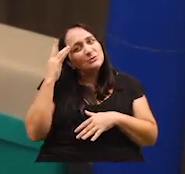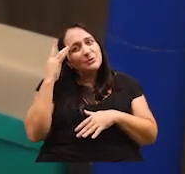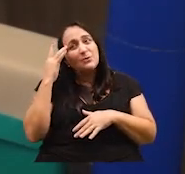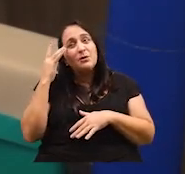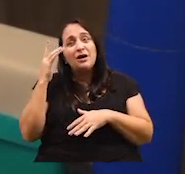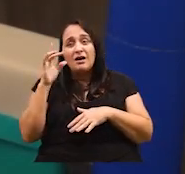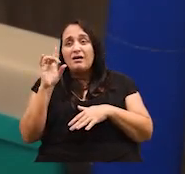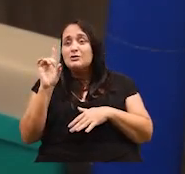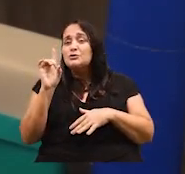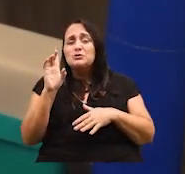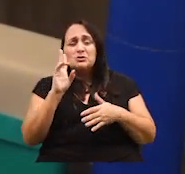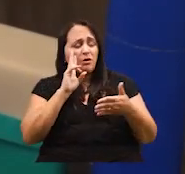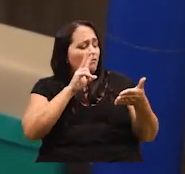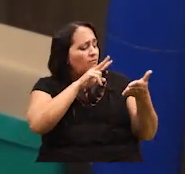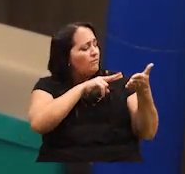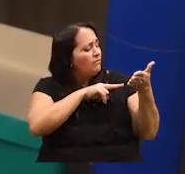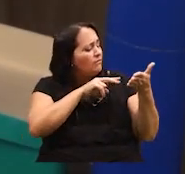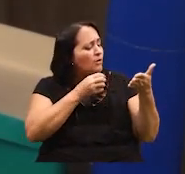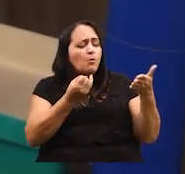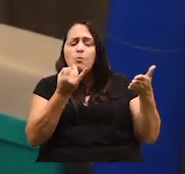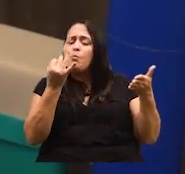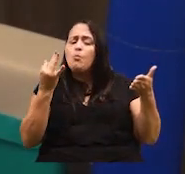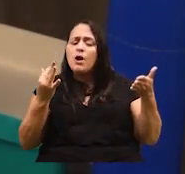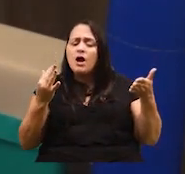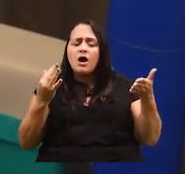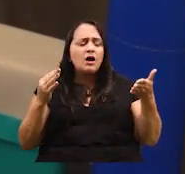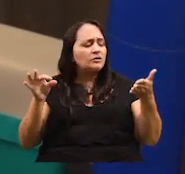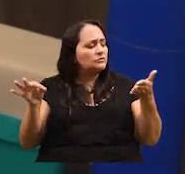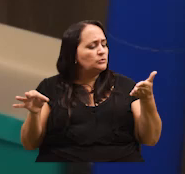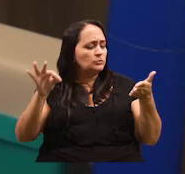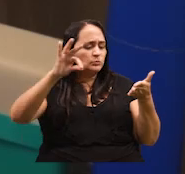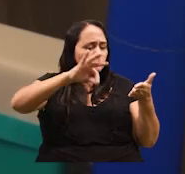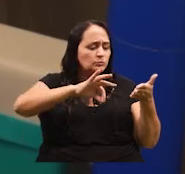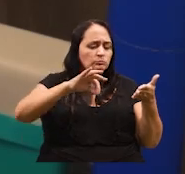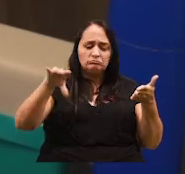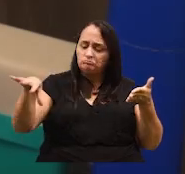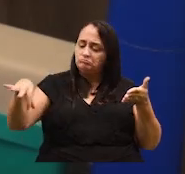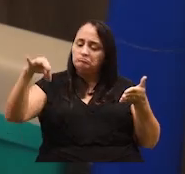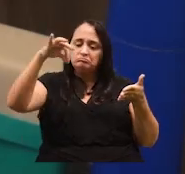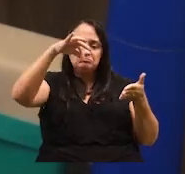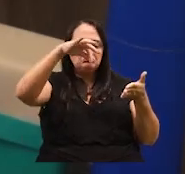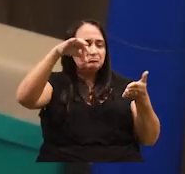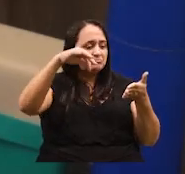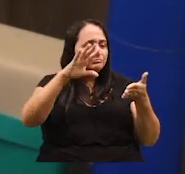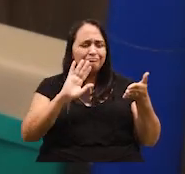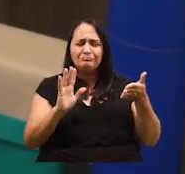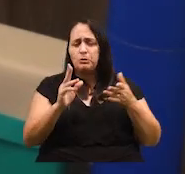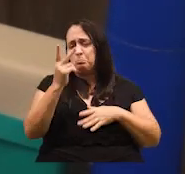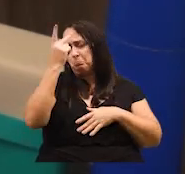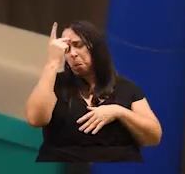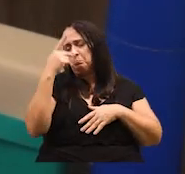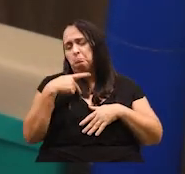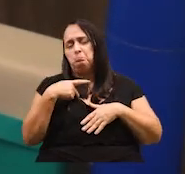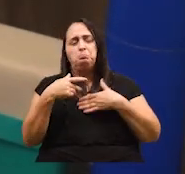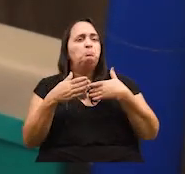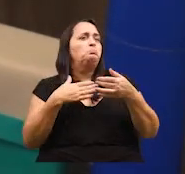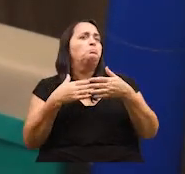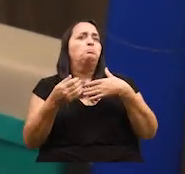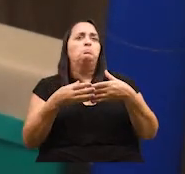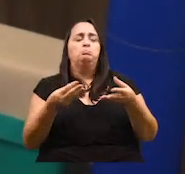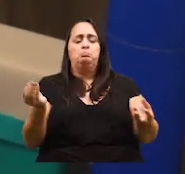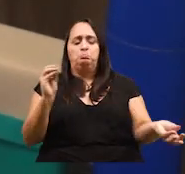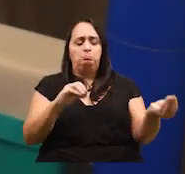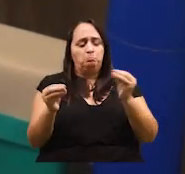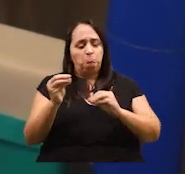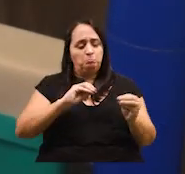fazer coisas diferentes na cozinha, a gente precisa de instruções. E essas instruções são justamente o passo